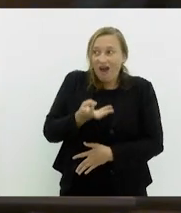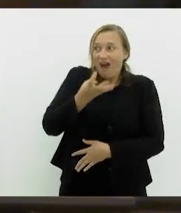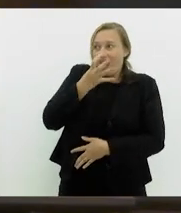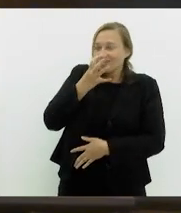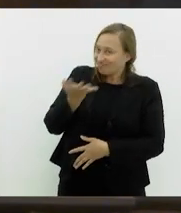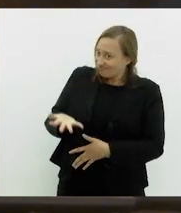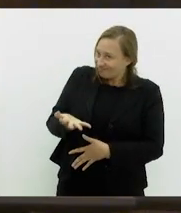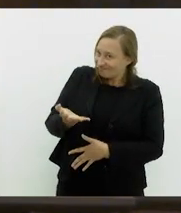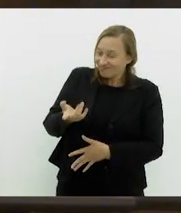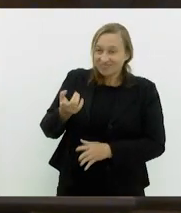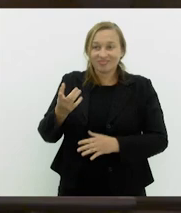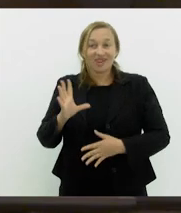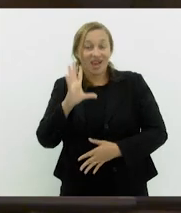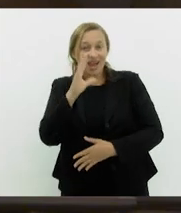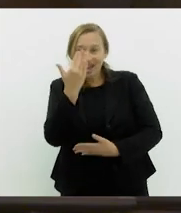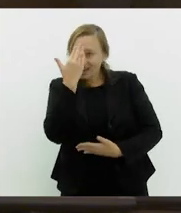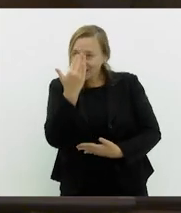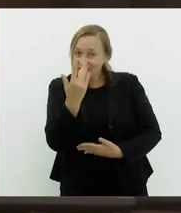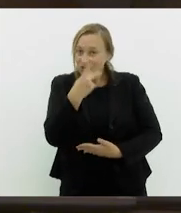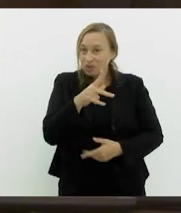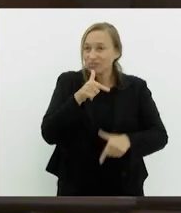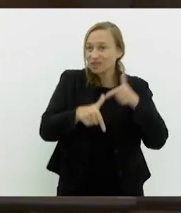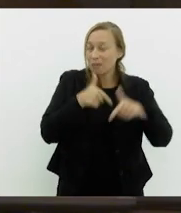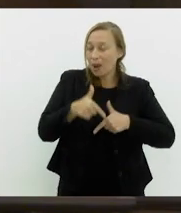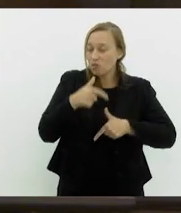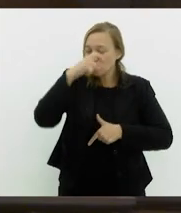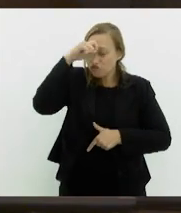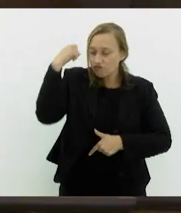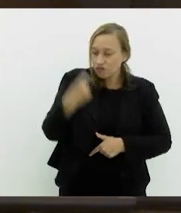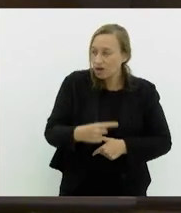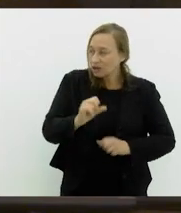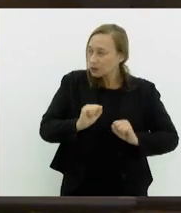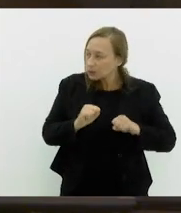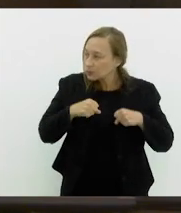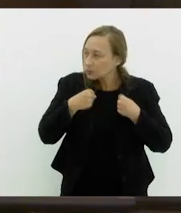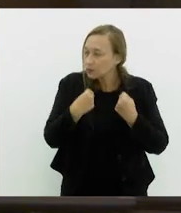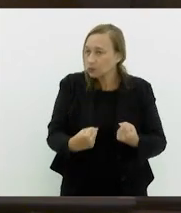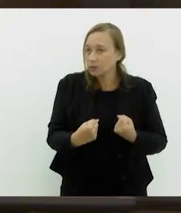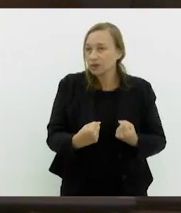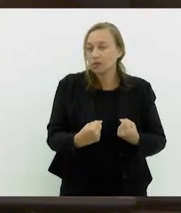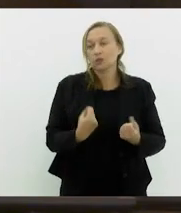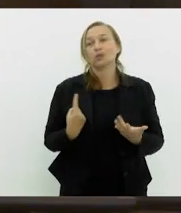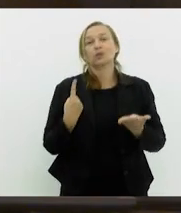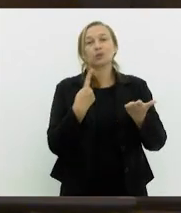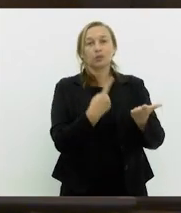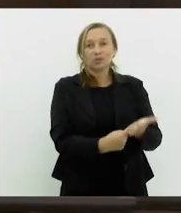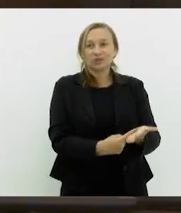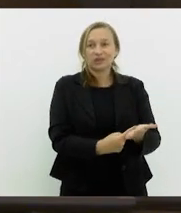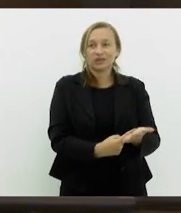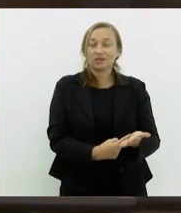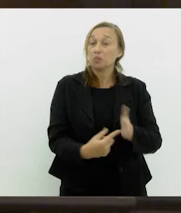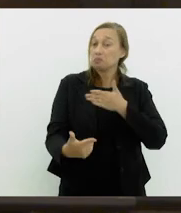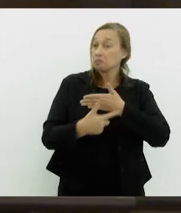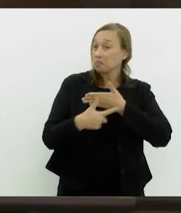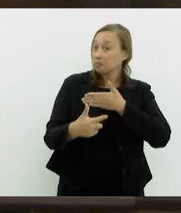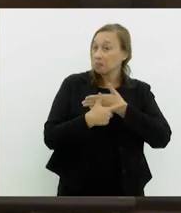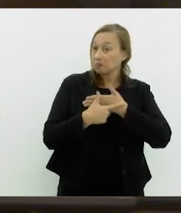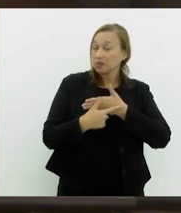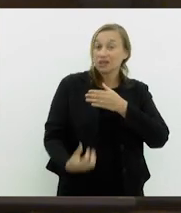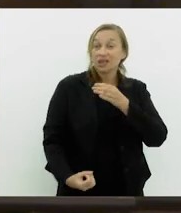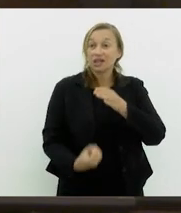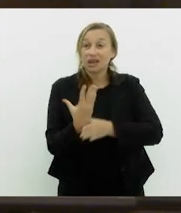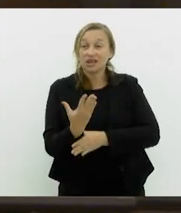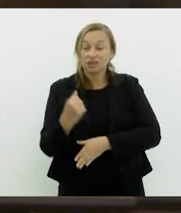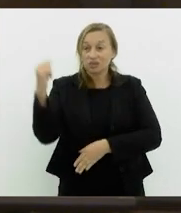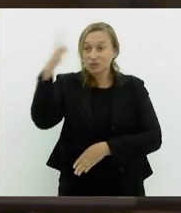mais profunda gratidão pelo seu trabalho árduo, dedicado e compromissado, seu papel na construção de um Brasil